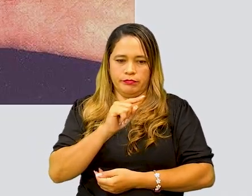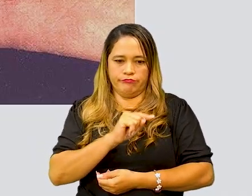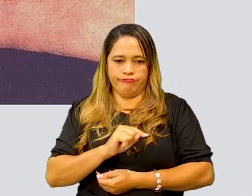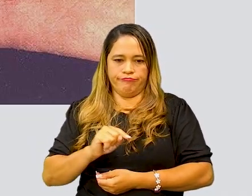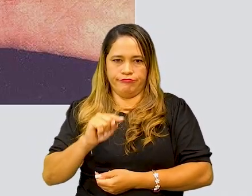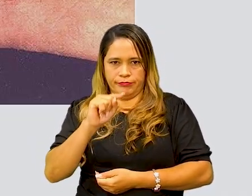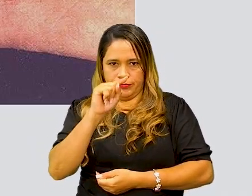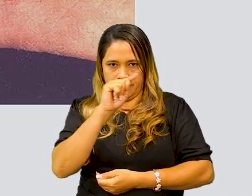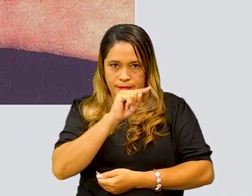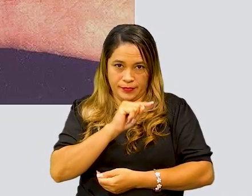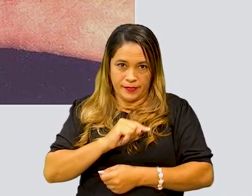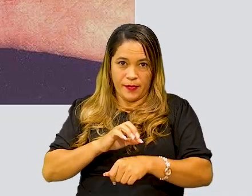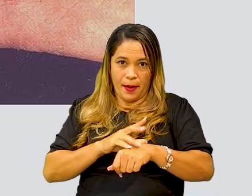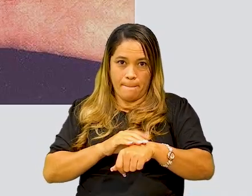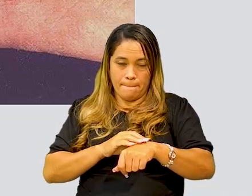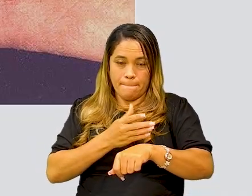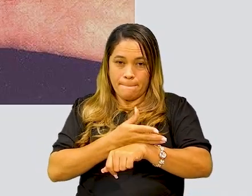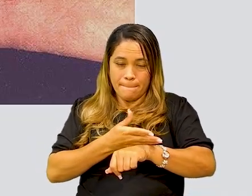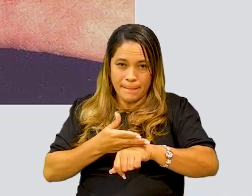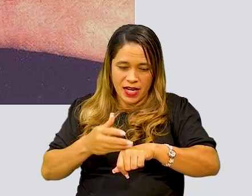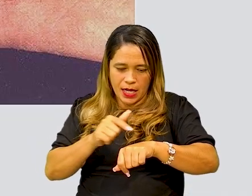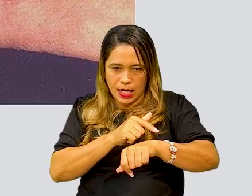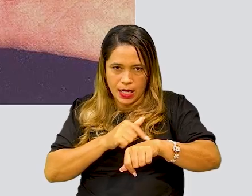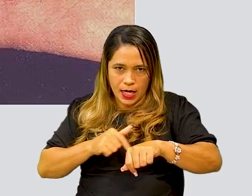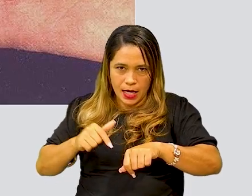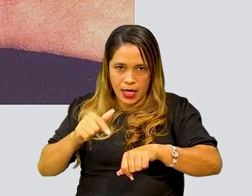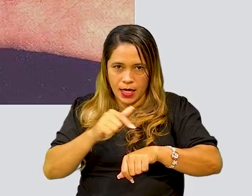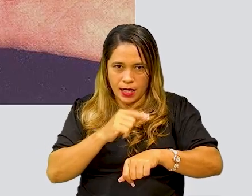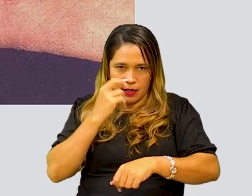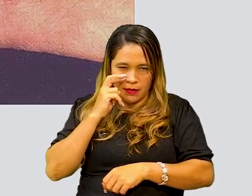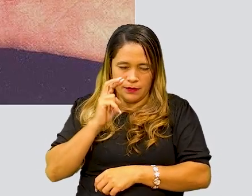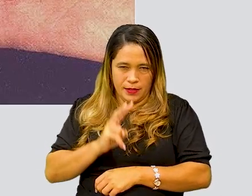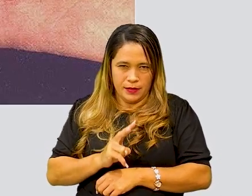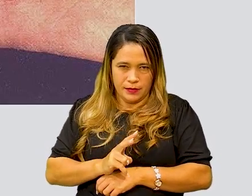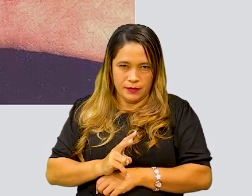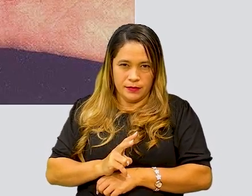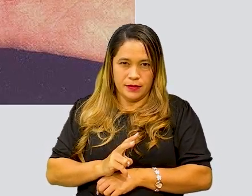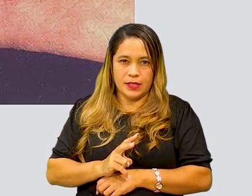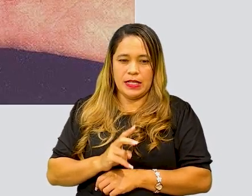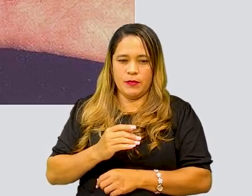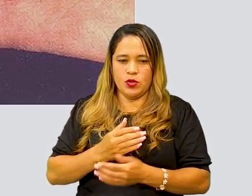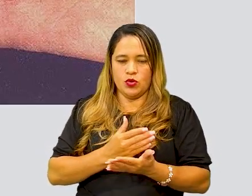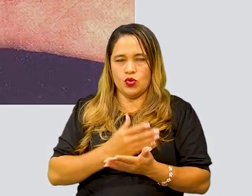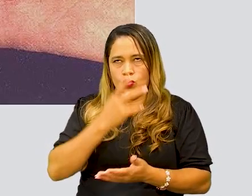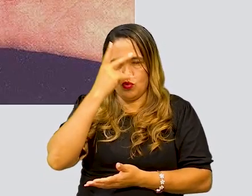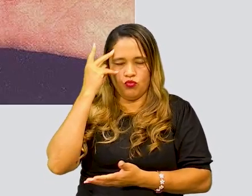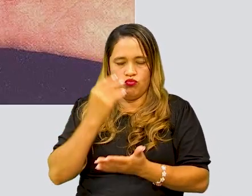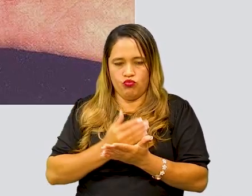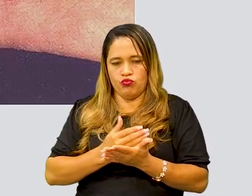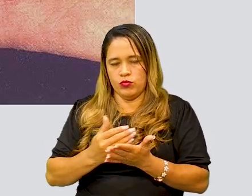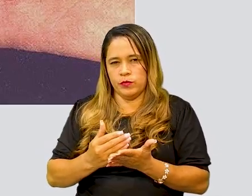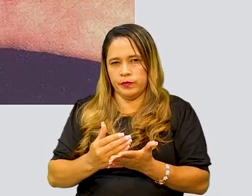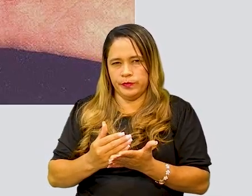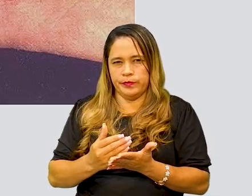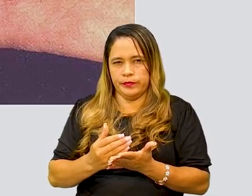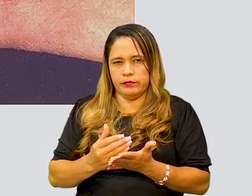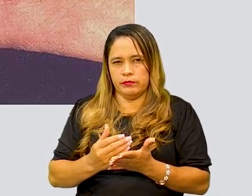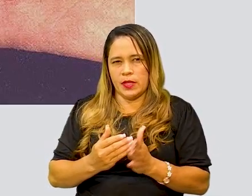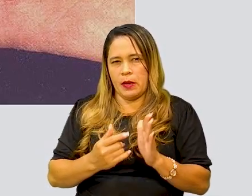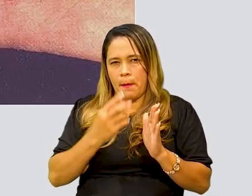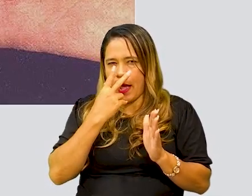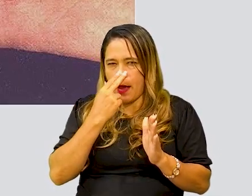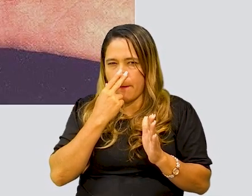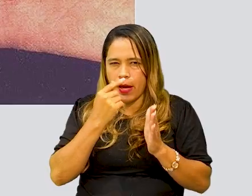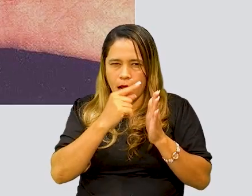as manchas esbranquiçadas que eu falei para você naquele slide anterior. Então a pessoa começa a apresentar essas manchas com aspecto meio